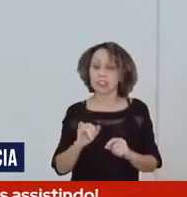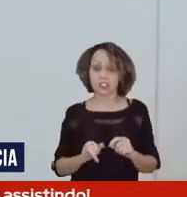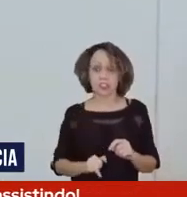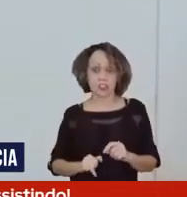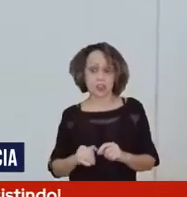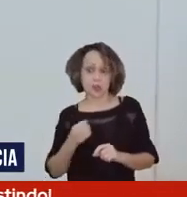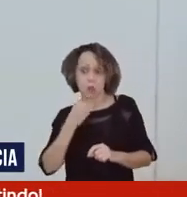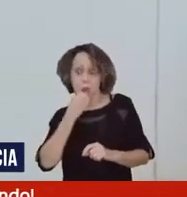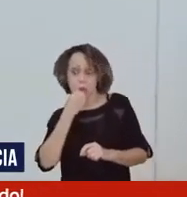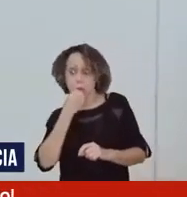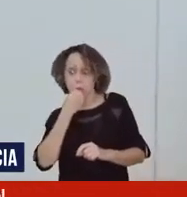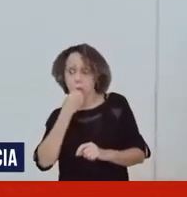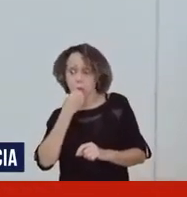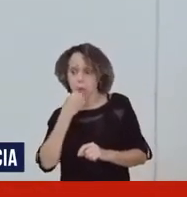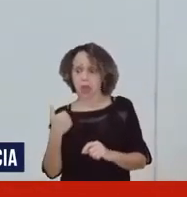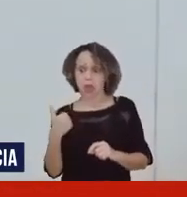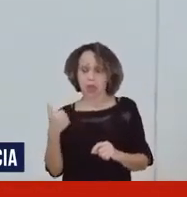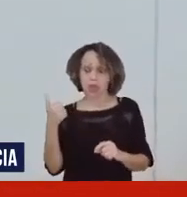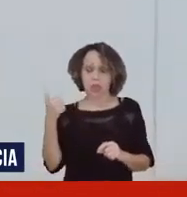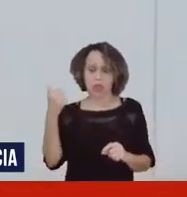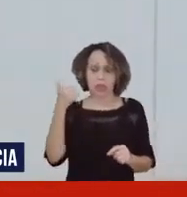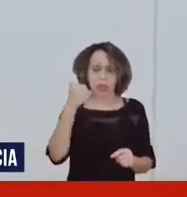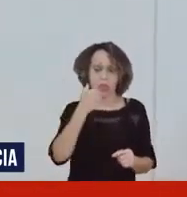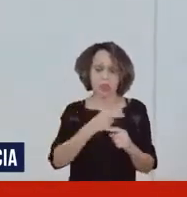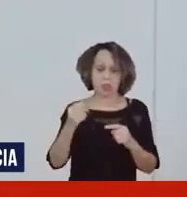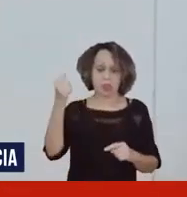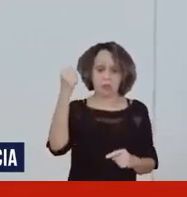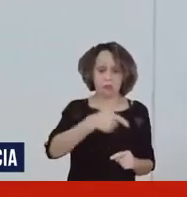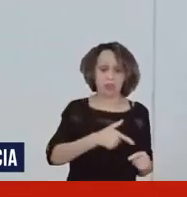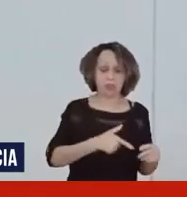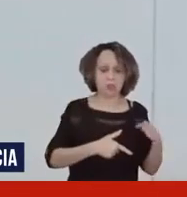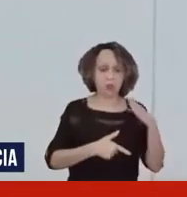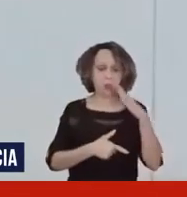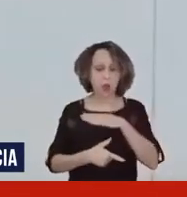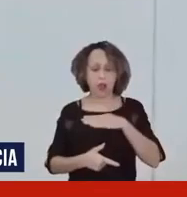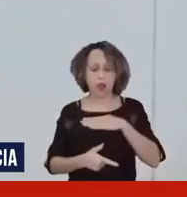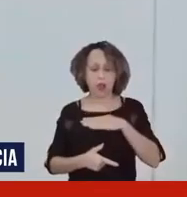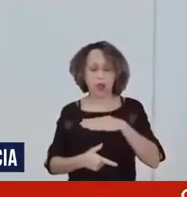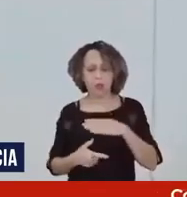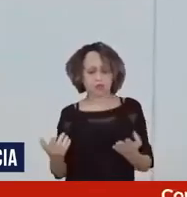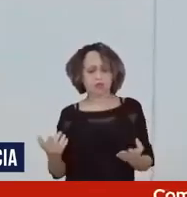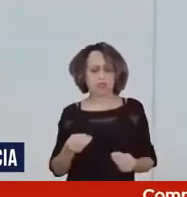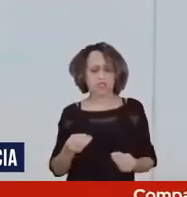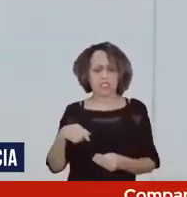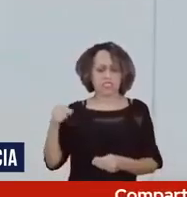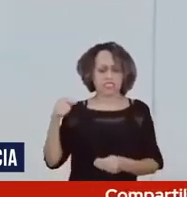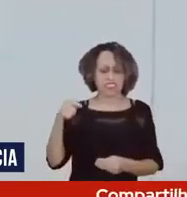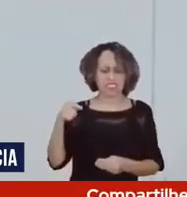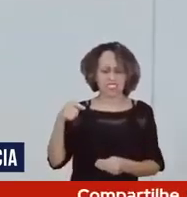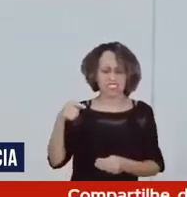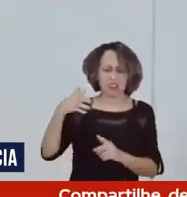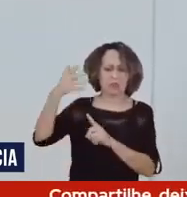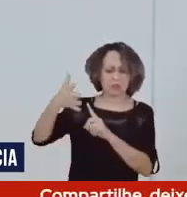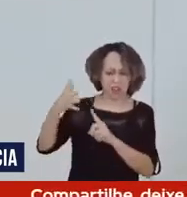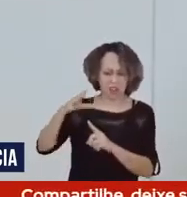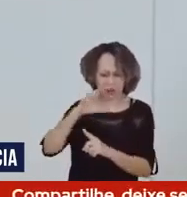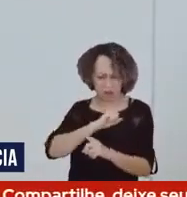Só que quem que é mal nessa história é quem prega o amor, é quem prega a empatia, é quem prega a